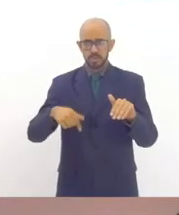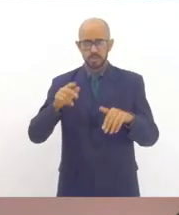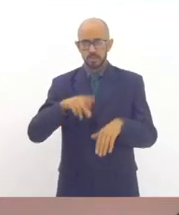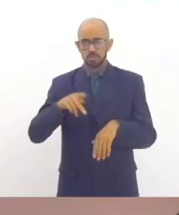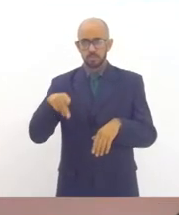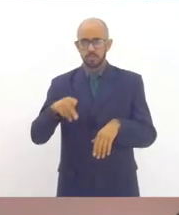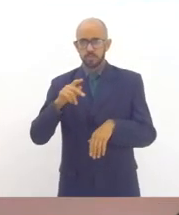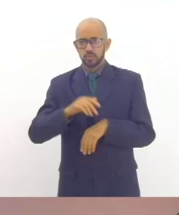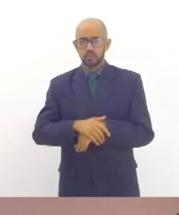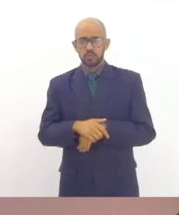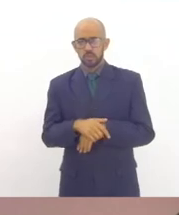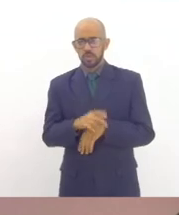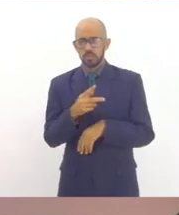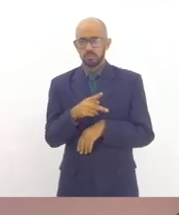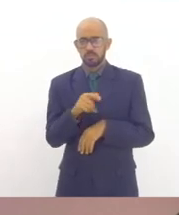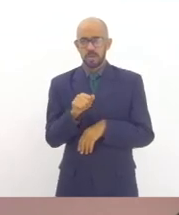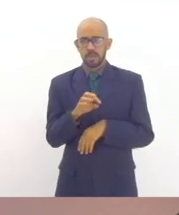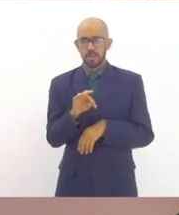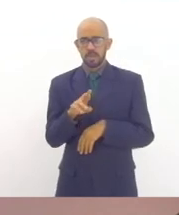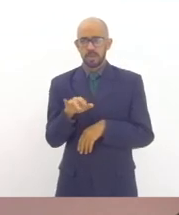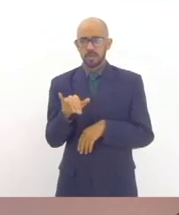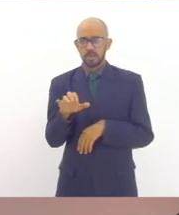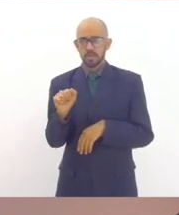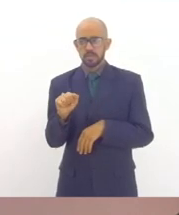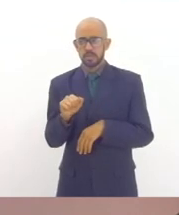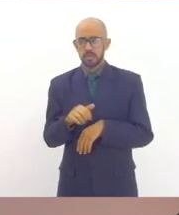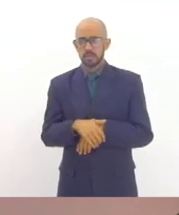professora Patrícia